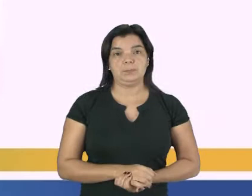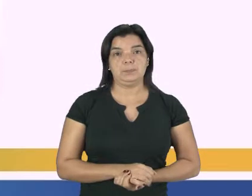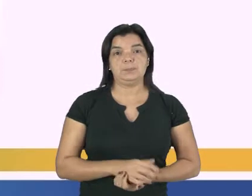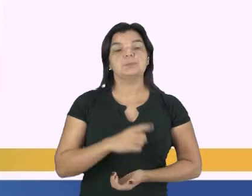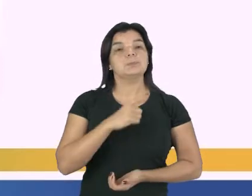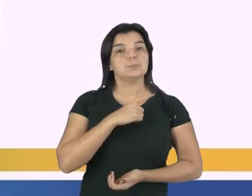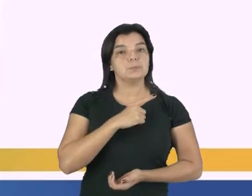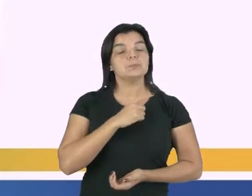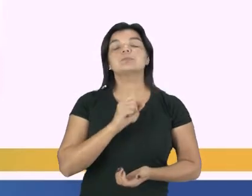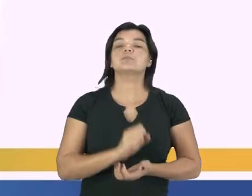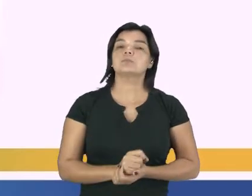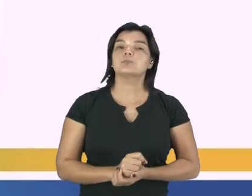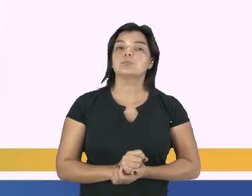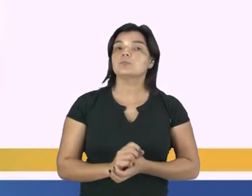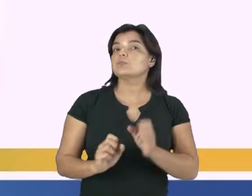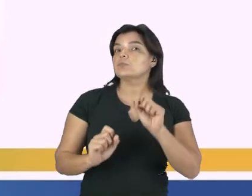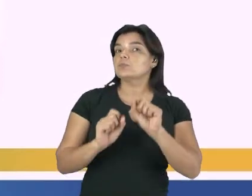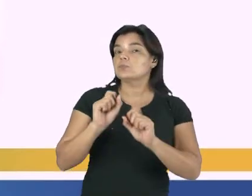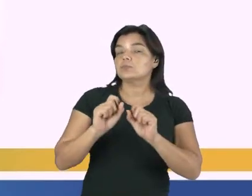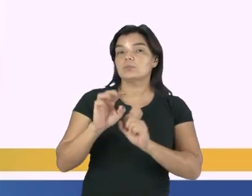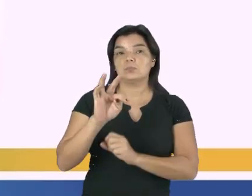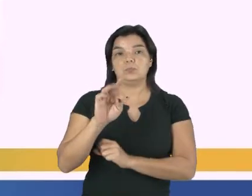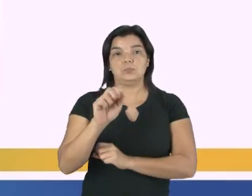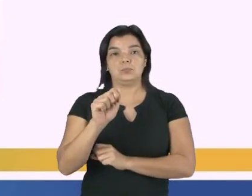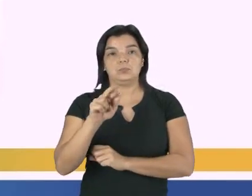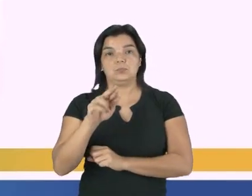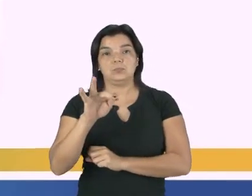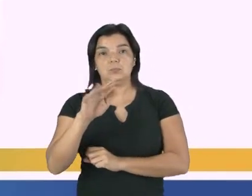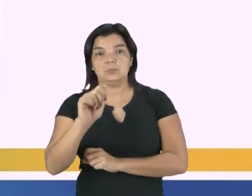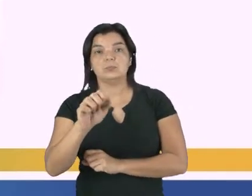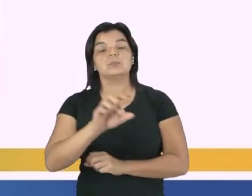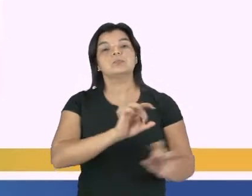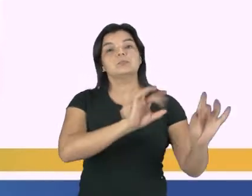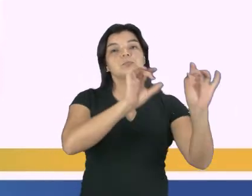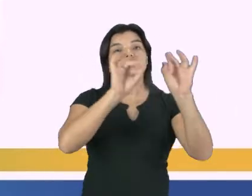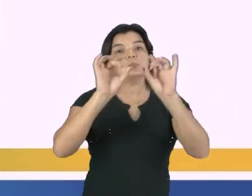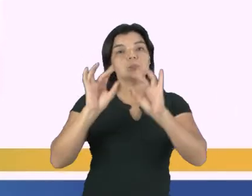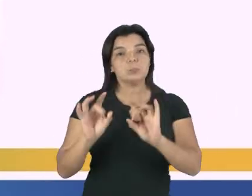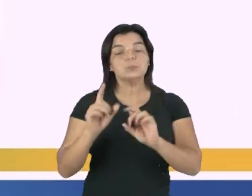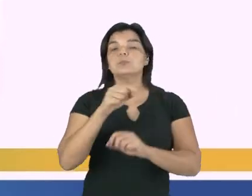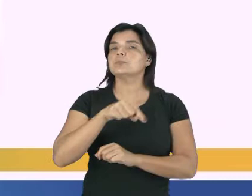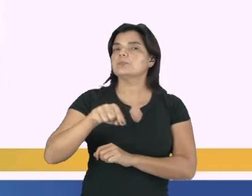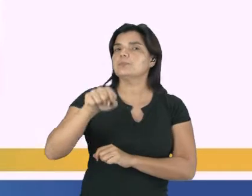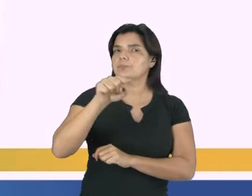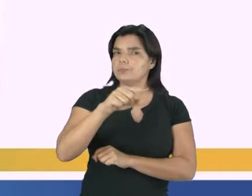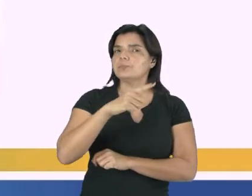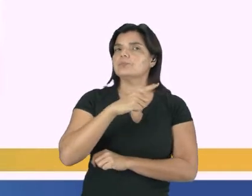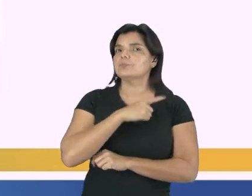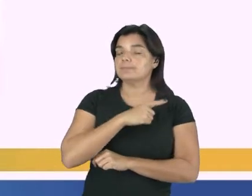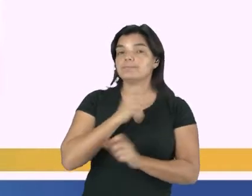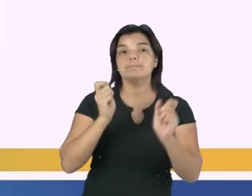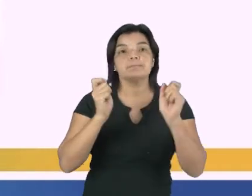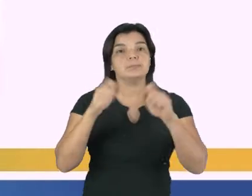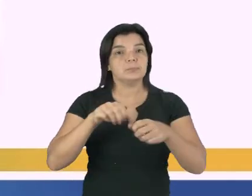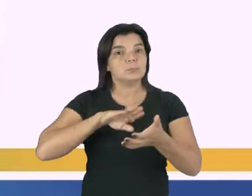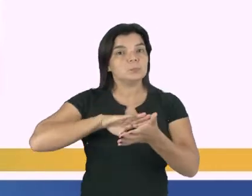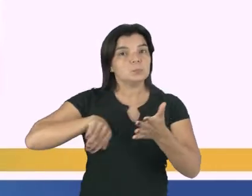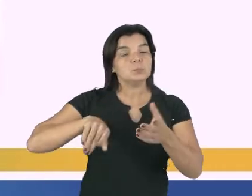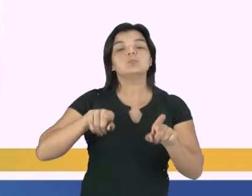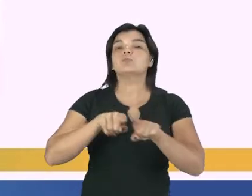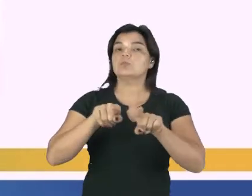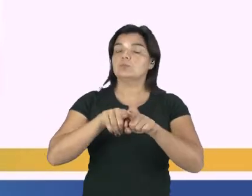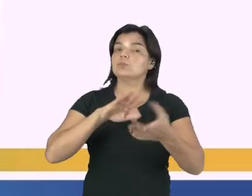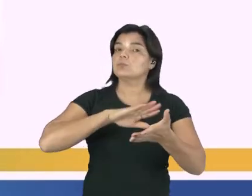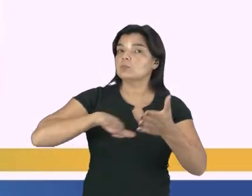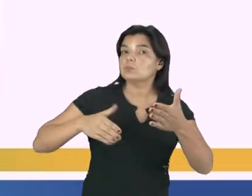situação que cria-se tarifas especiais. Nesse caso, você extingue essas possibilidades,